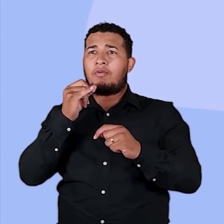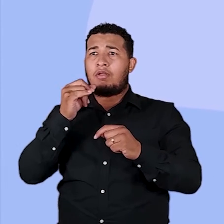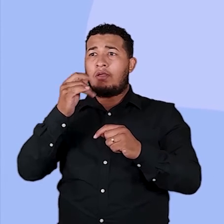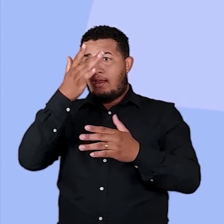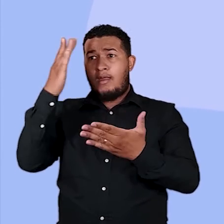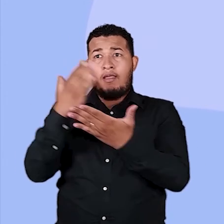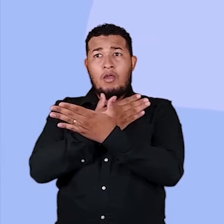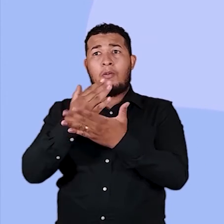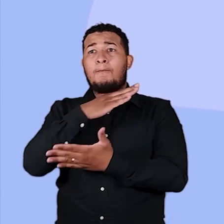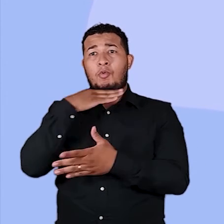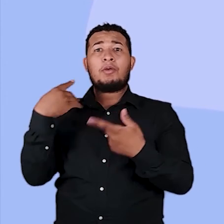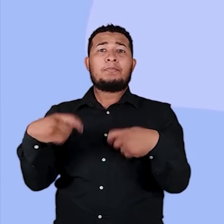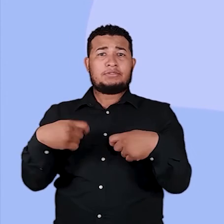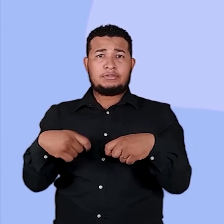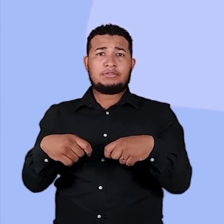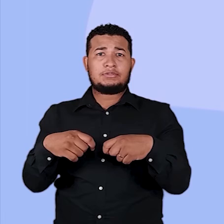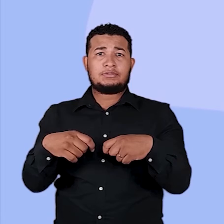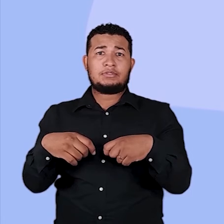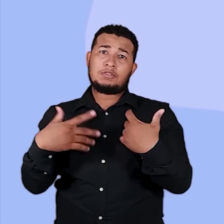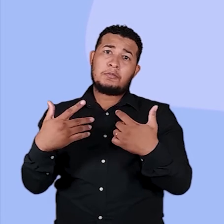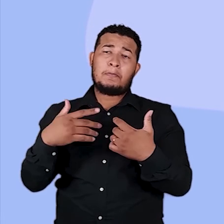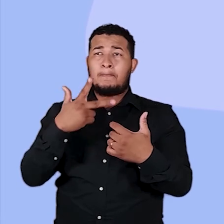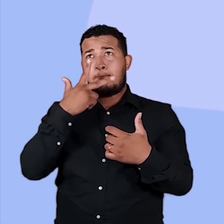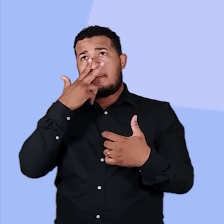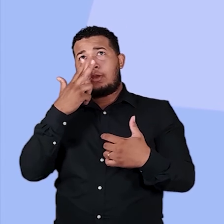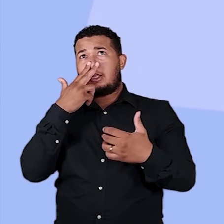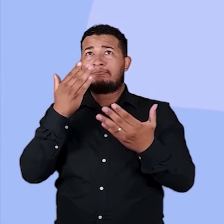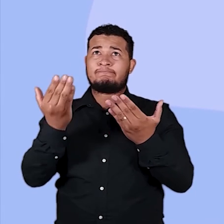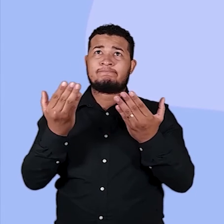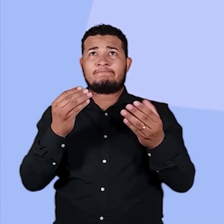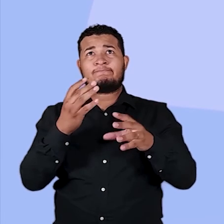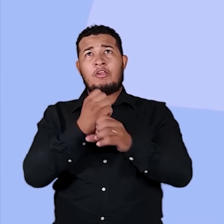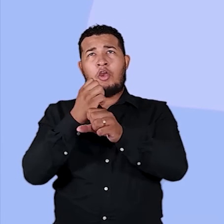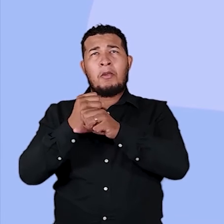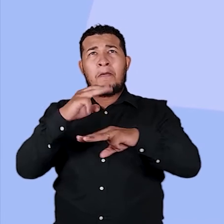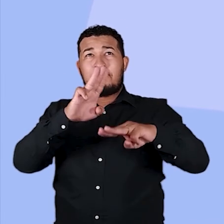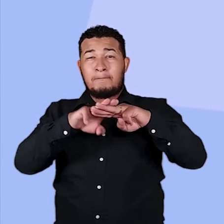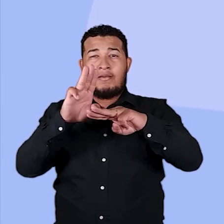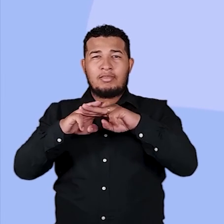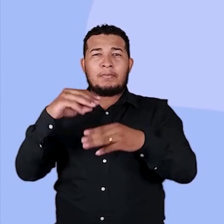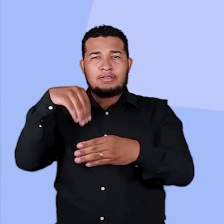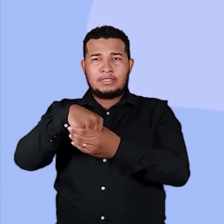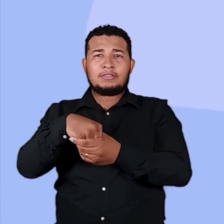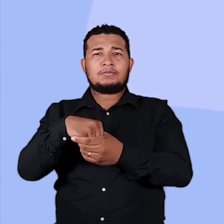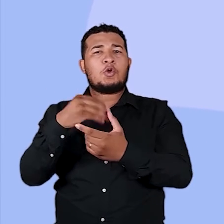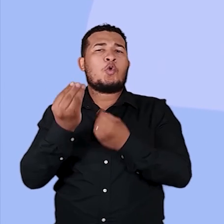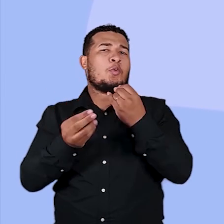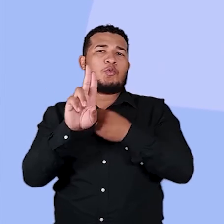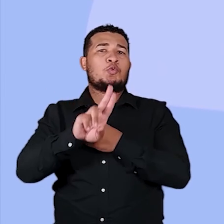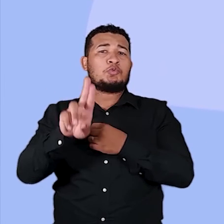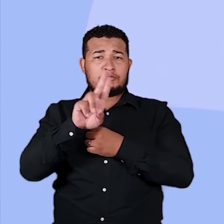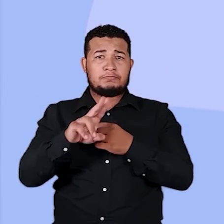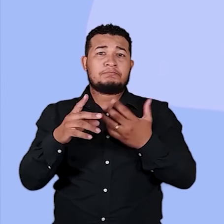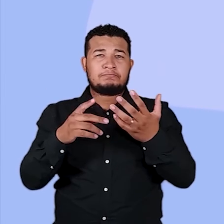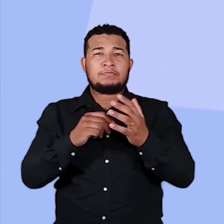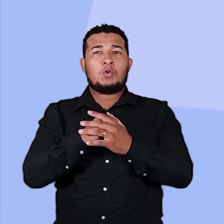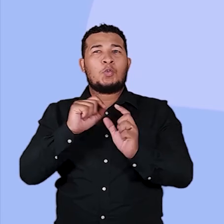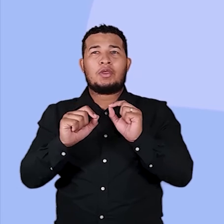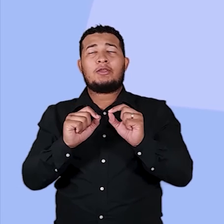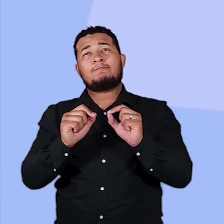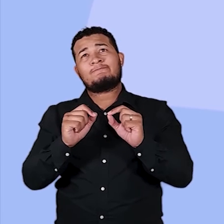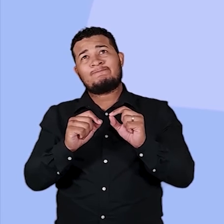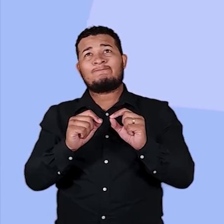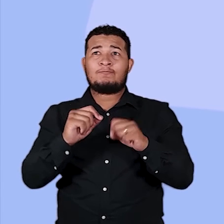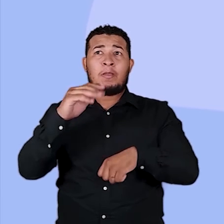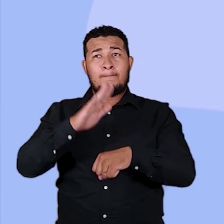alguém vai ter que morrer. Já que alguém vai ter que morrer, matematicamente falando, se a gente for pensar, por exemplo, como o utilitarismo